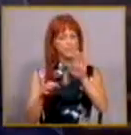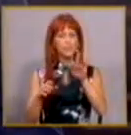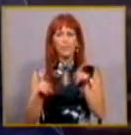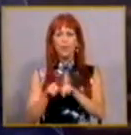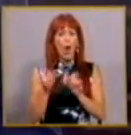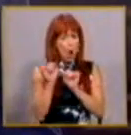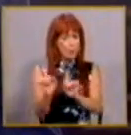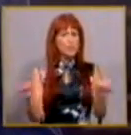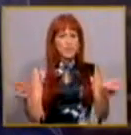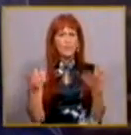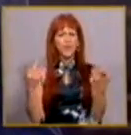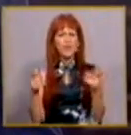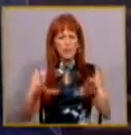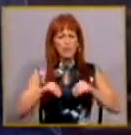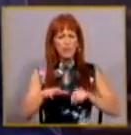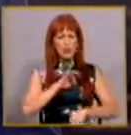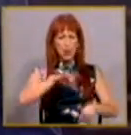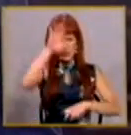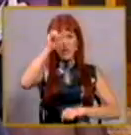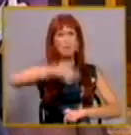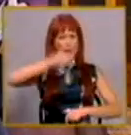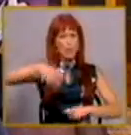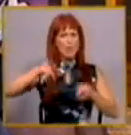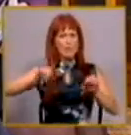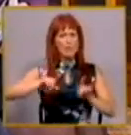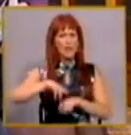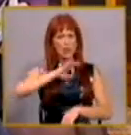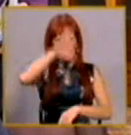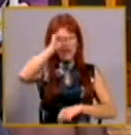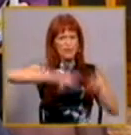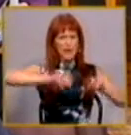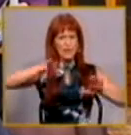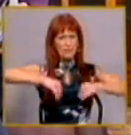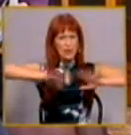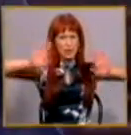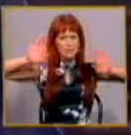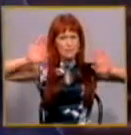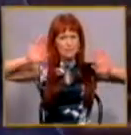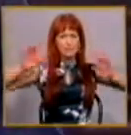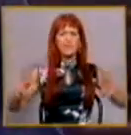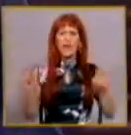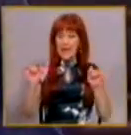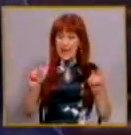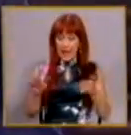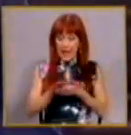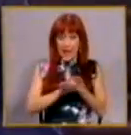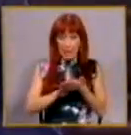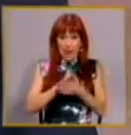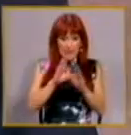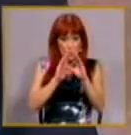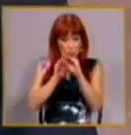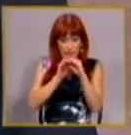Por oposição. Isso mesmo foi admitido pelo Sr. Ministro Paulo Portas e pelo Sr. Ministro das Finanças. Ora, nesta base de